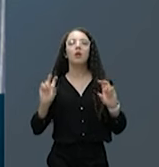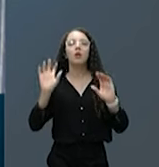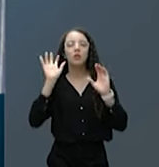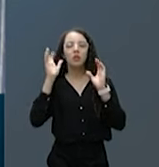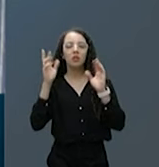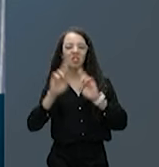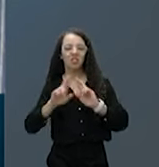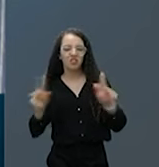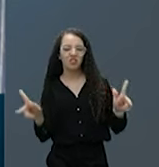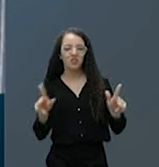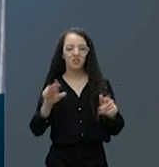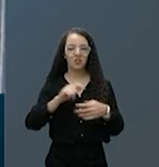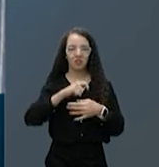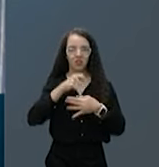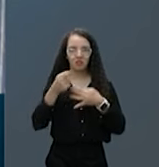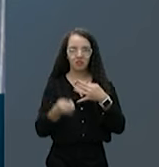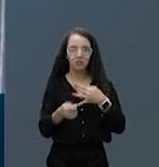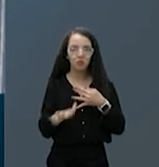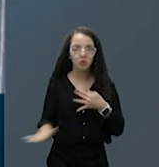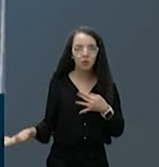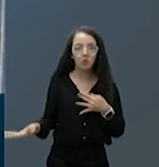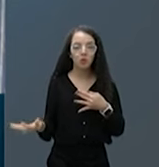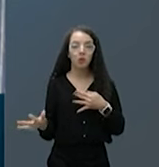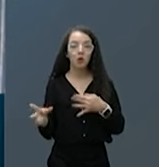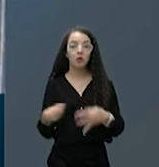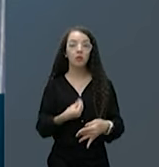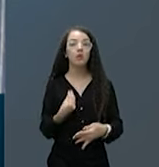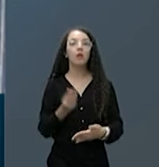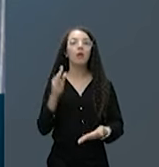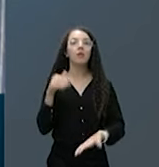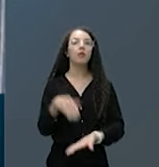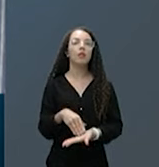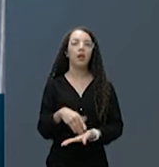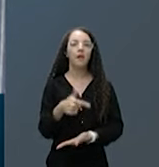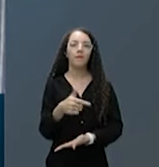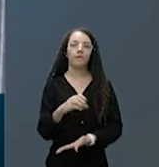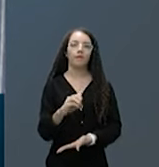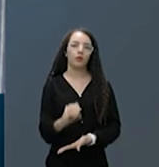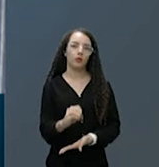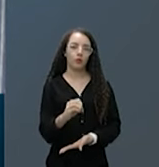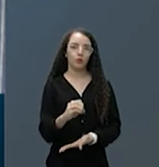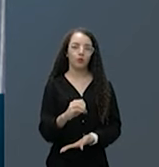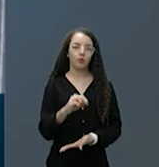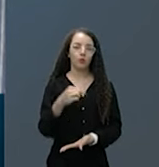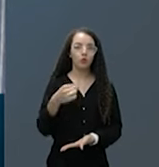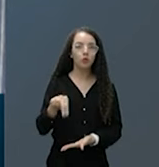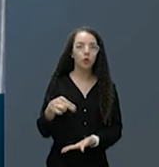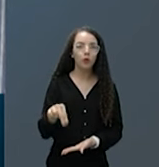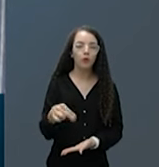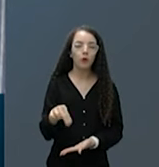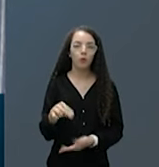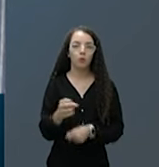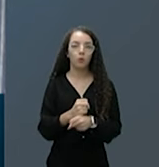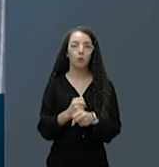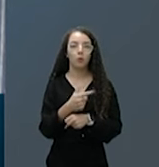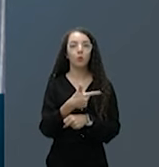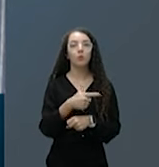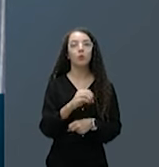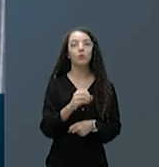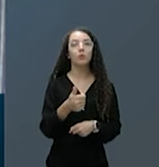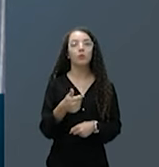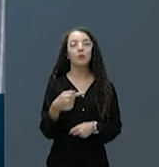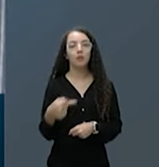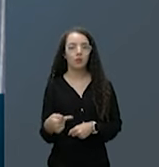perdurou apenas até 20 de novembro de 2017, quando esta Corte Especial concluiu